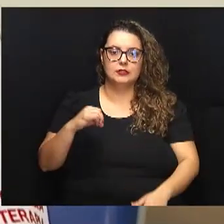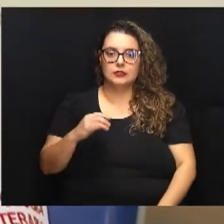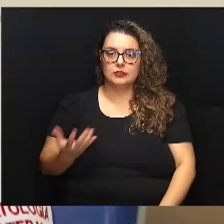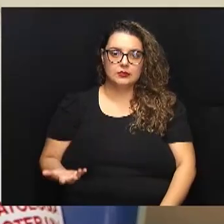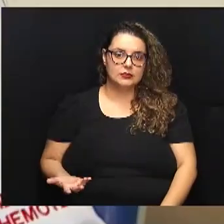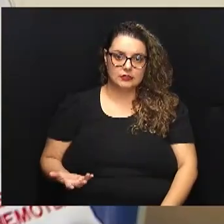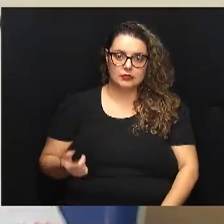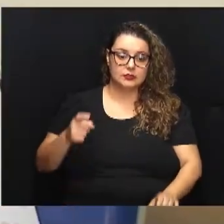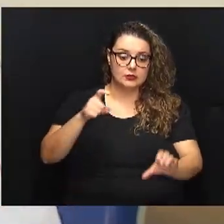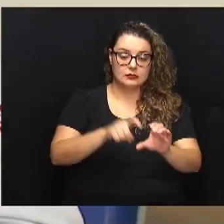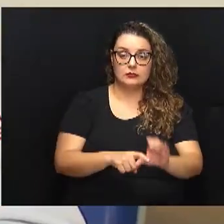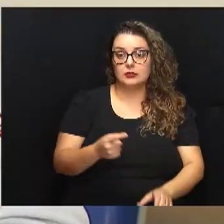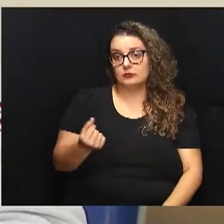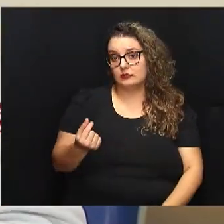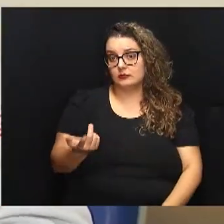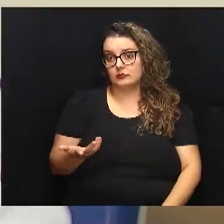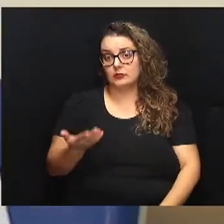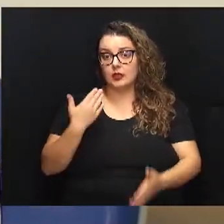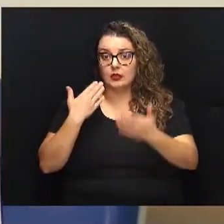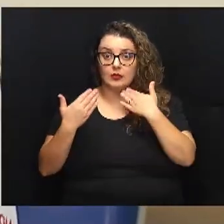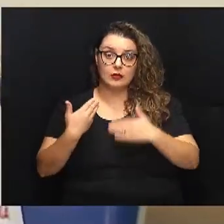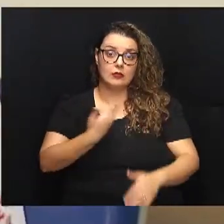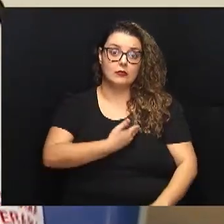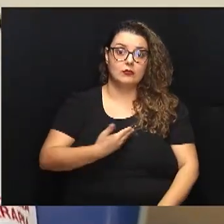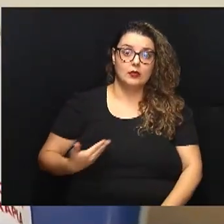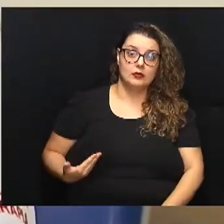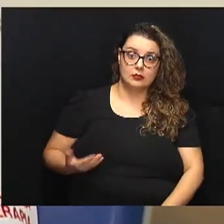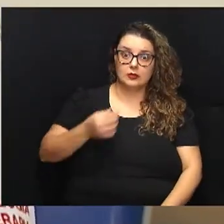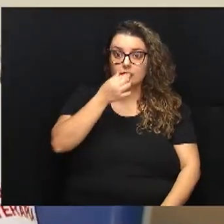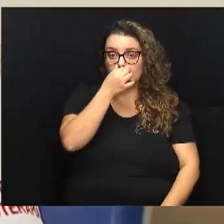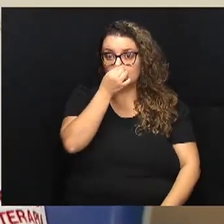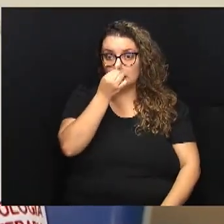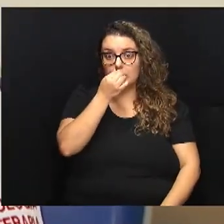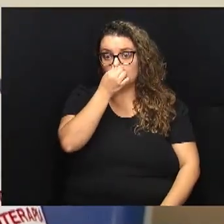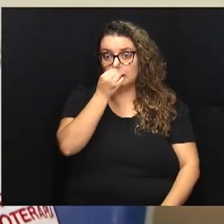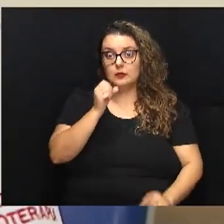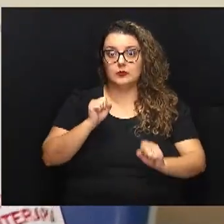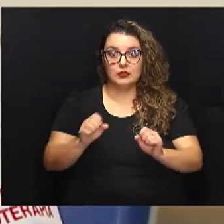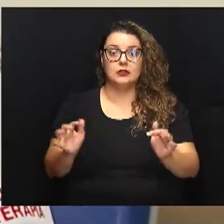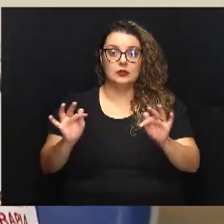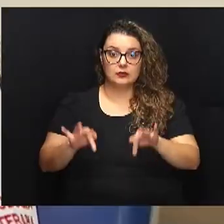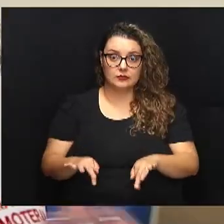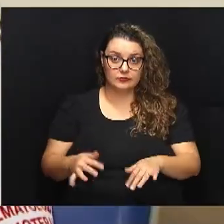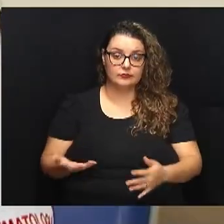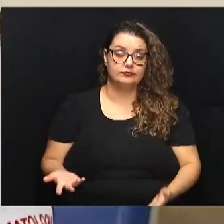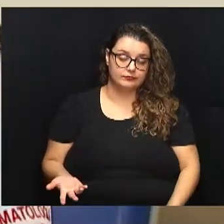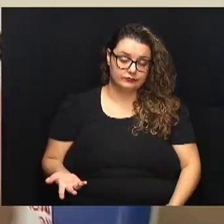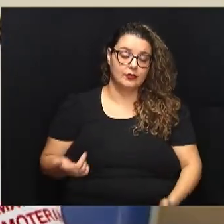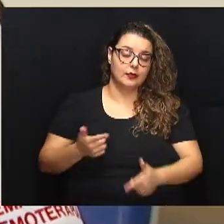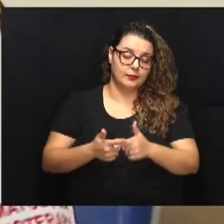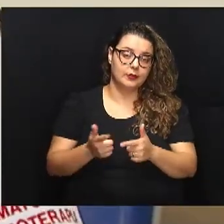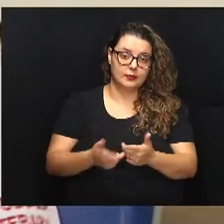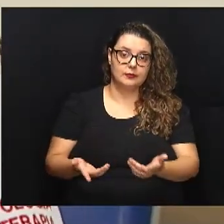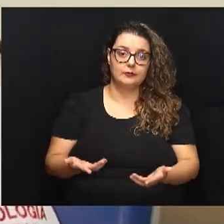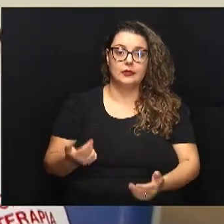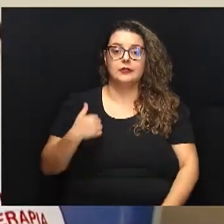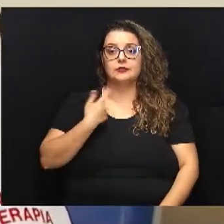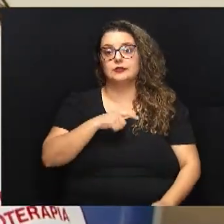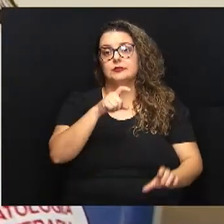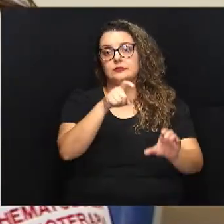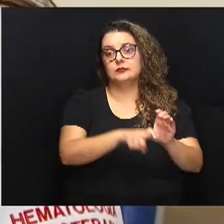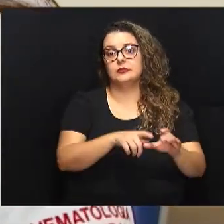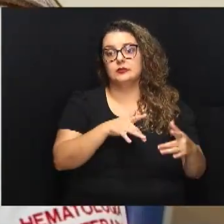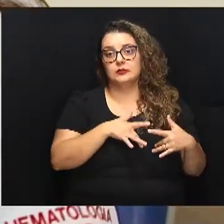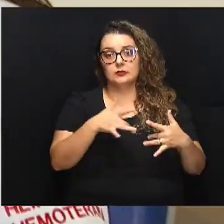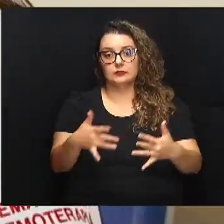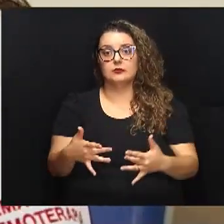gente dependesse de dinheiro, talvez uma conversa com o governador ou coisa, a gente podia sanar a questão. A questão é que a gente depende de um ato de solidariedade mesmo,